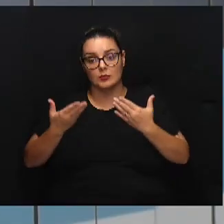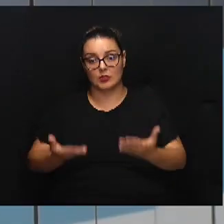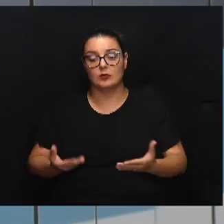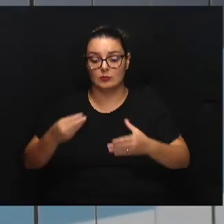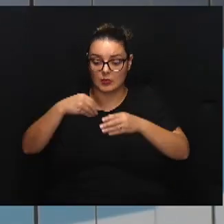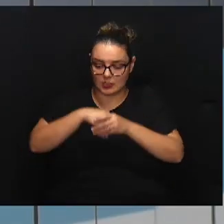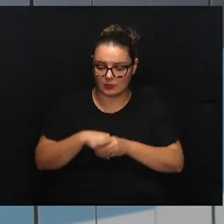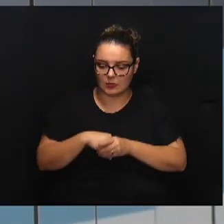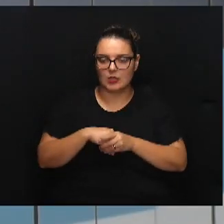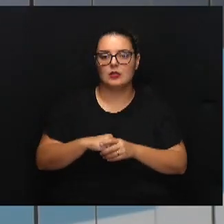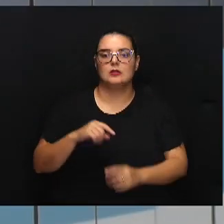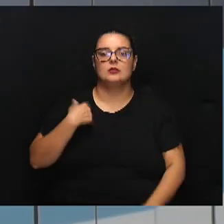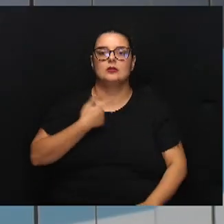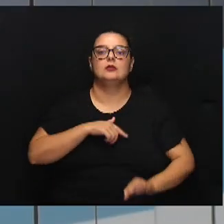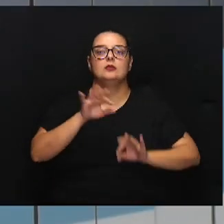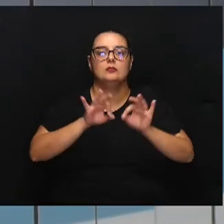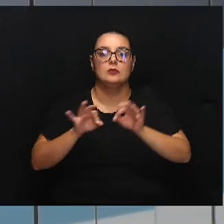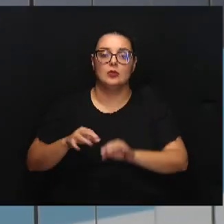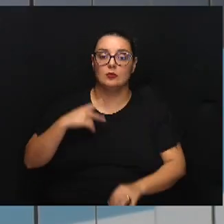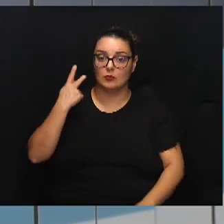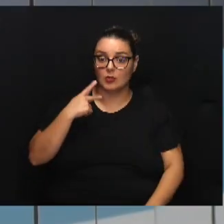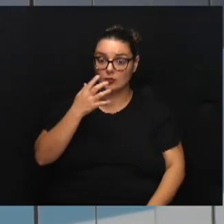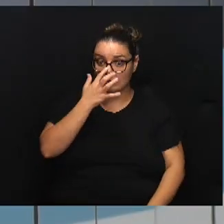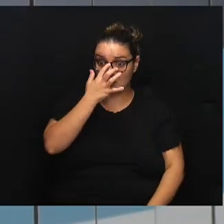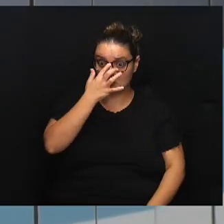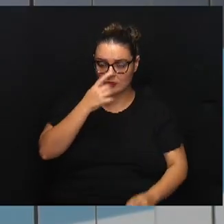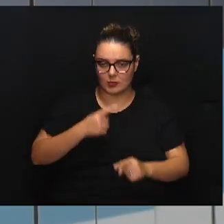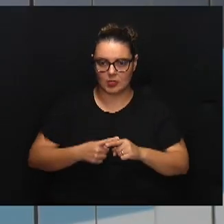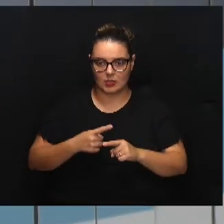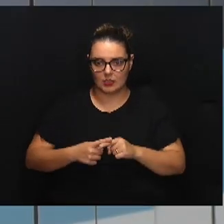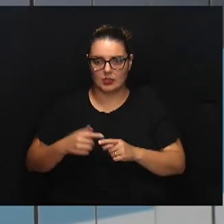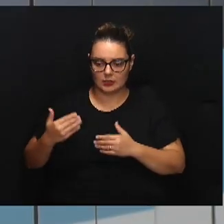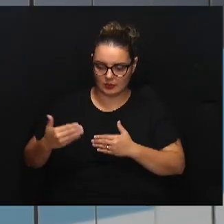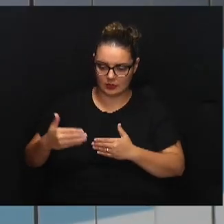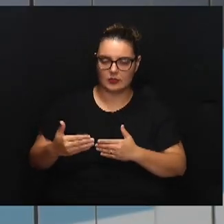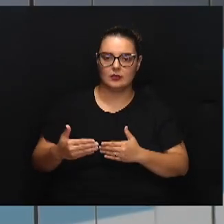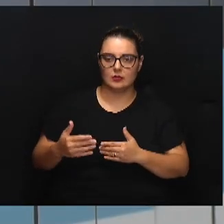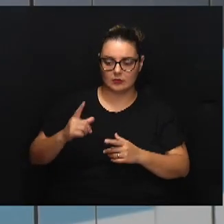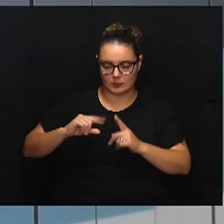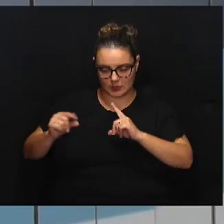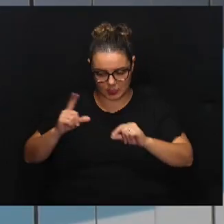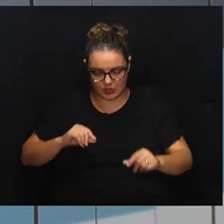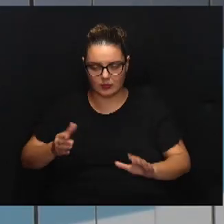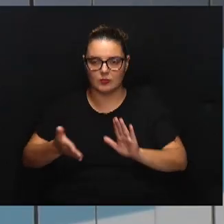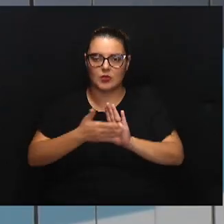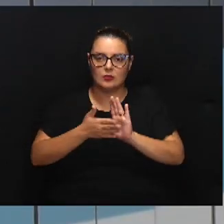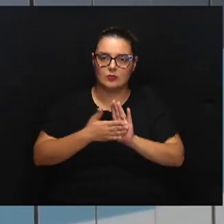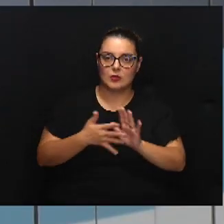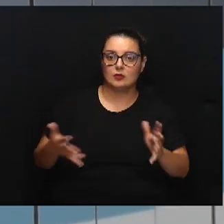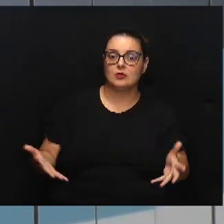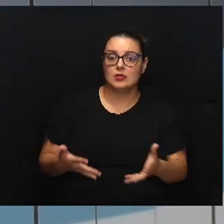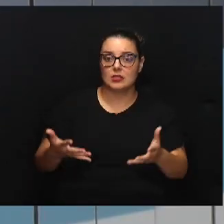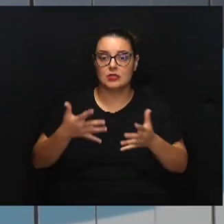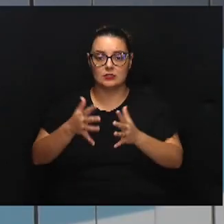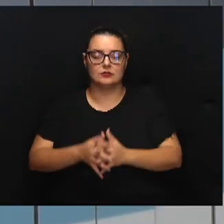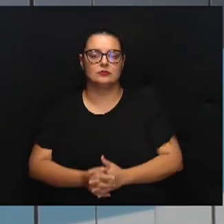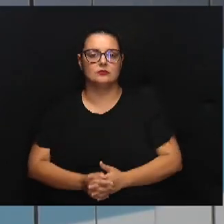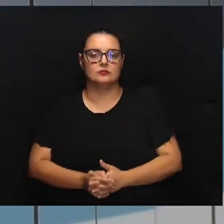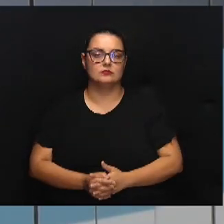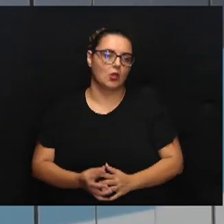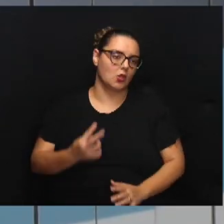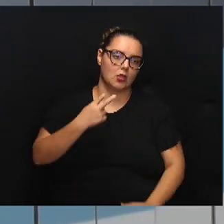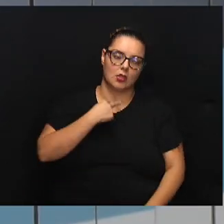dentro da nossa elaboração política, porque, afinal de contas, é daqui que vão sair as propostas, as iniciativas, e elas não